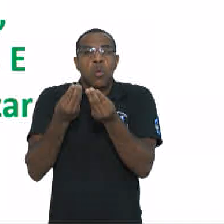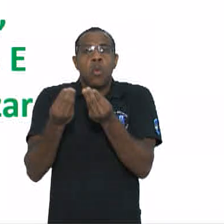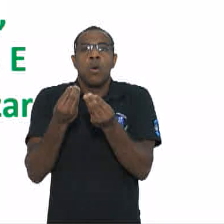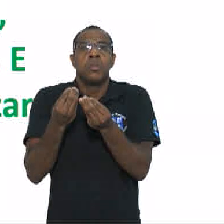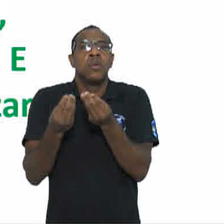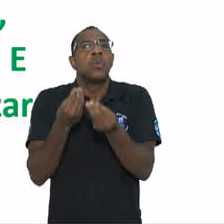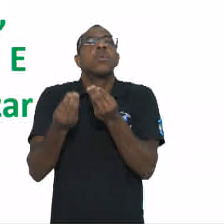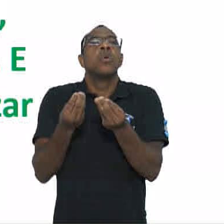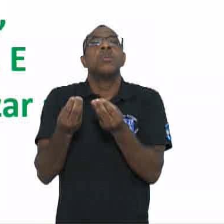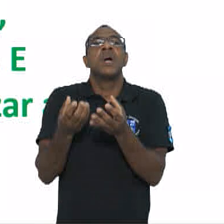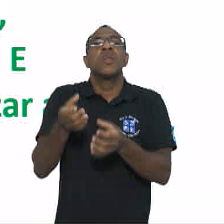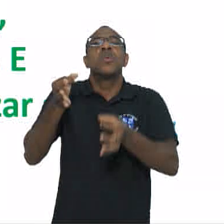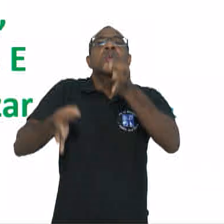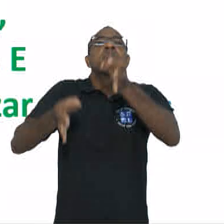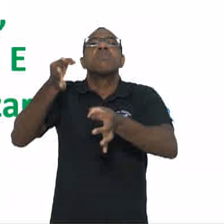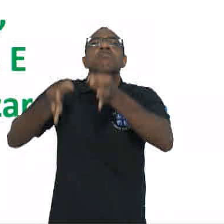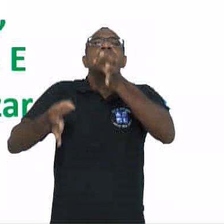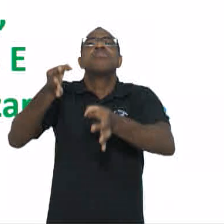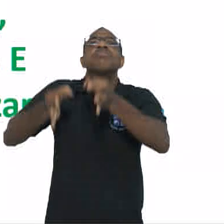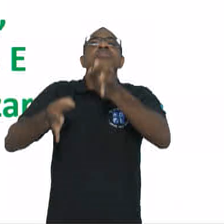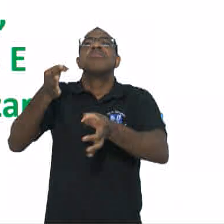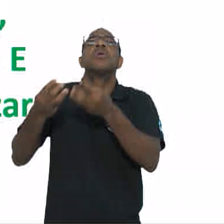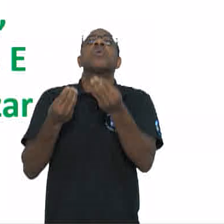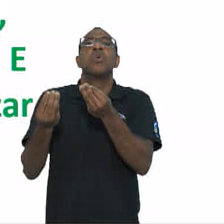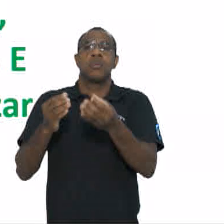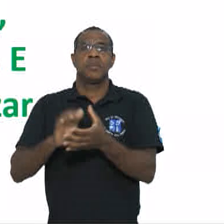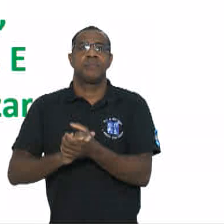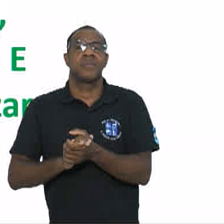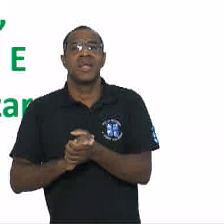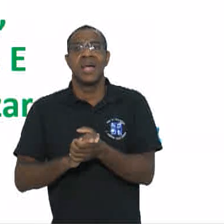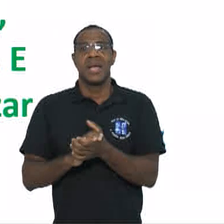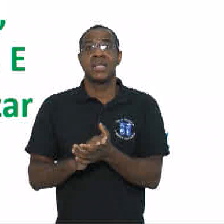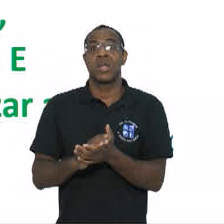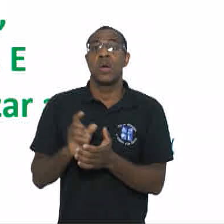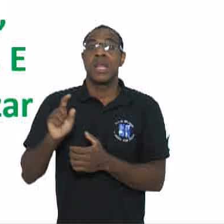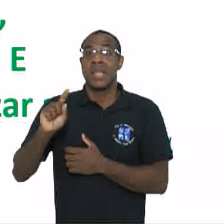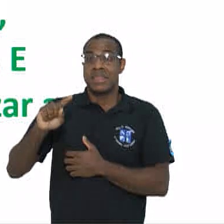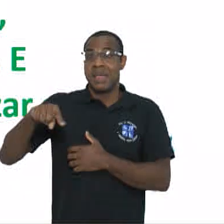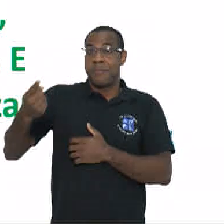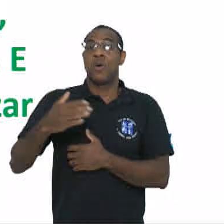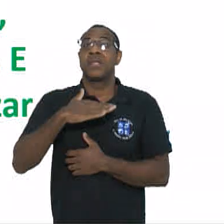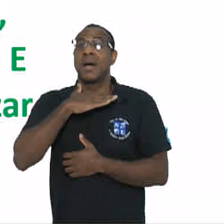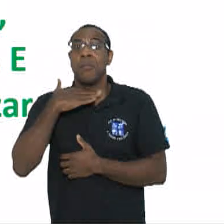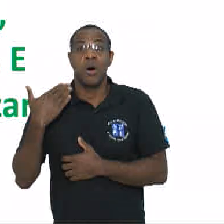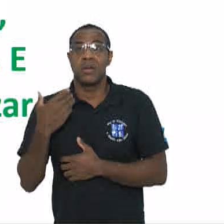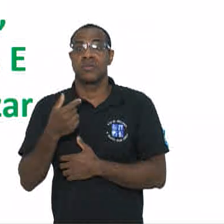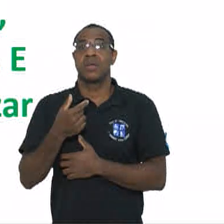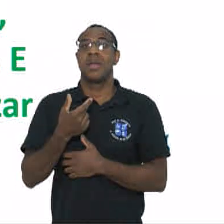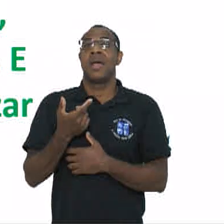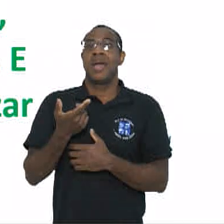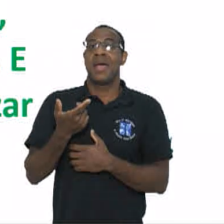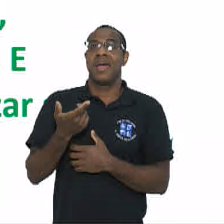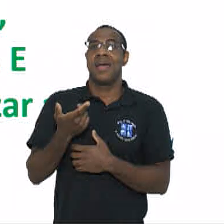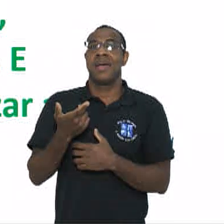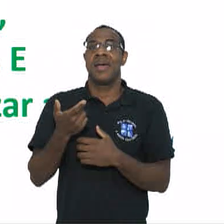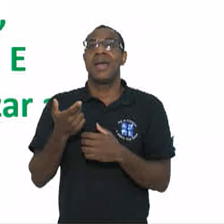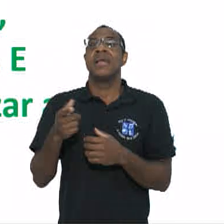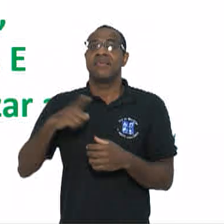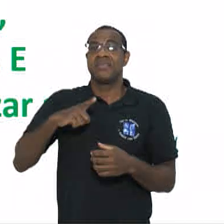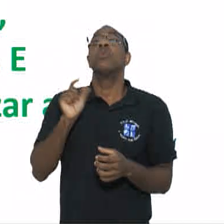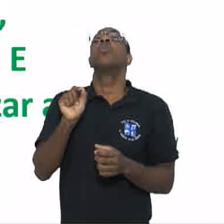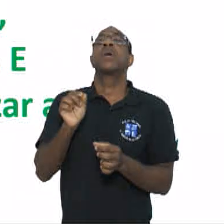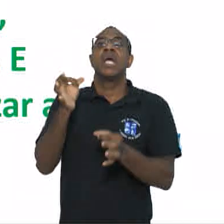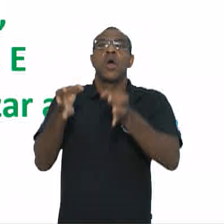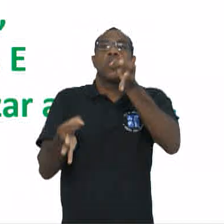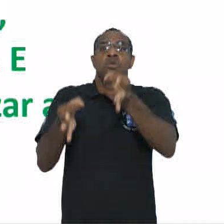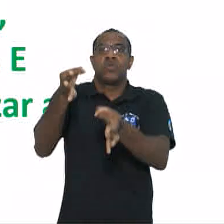Osíris? Acreditavam que após a morte, a alma era julgada no tribunal, onde a balança da justiça pesava o coração do morto,